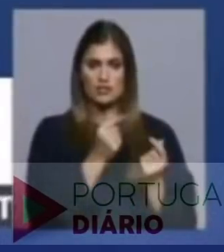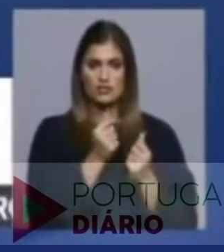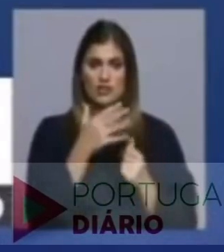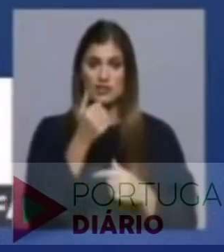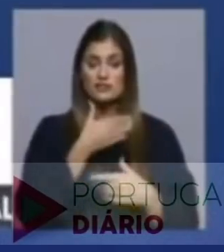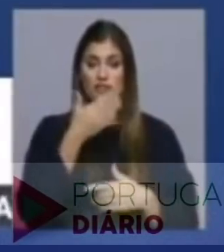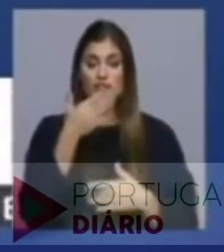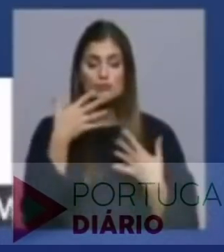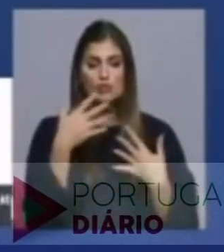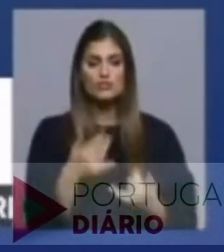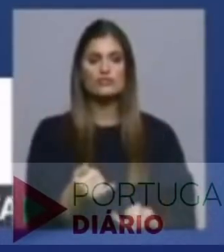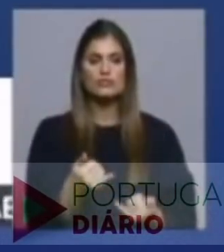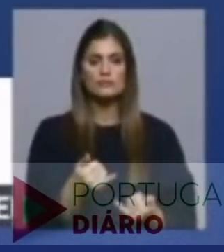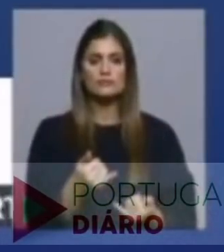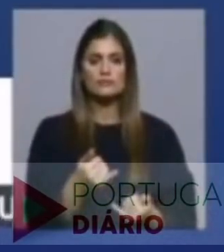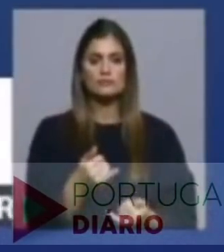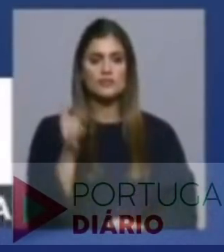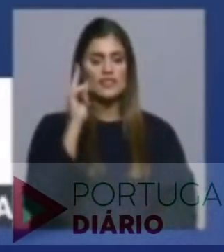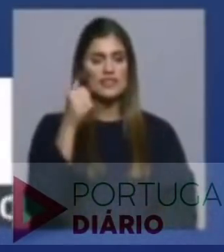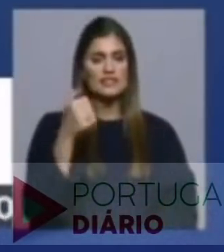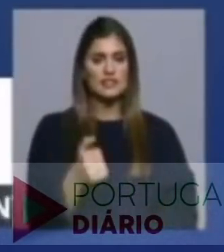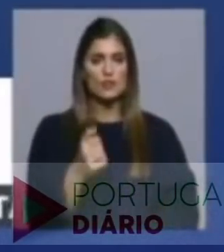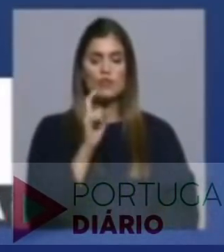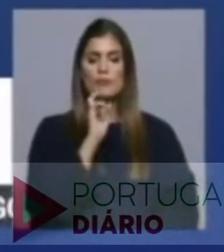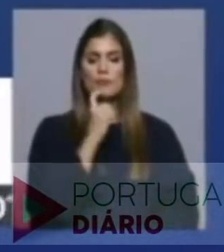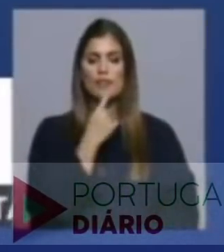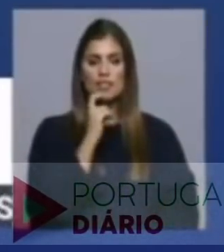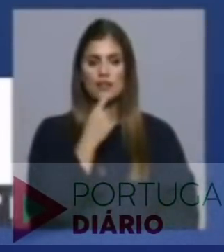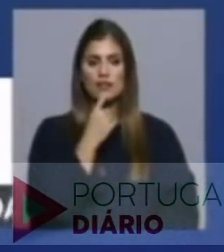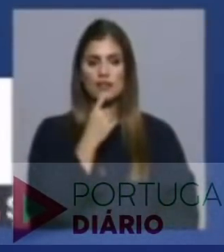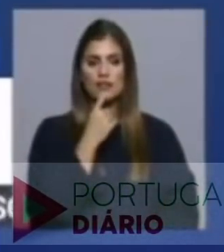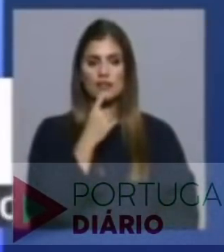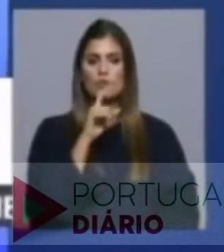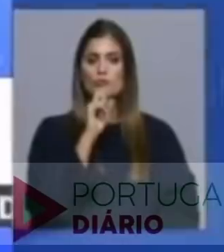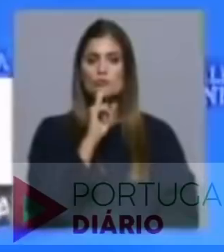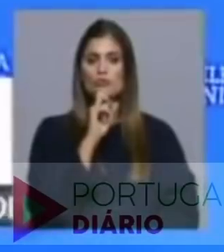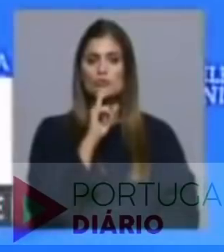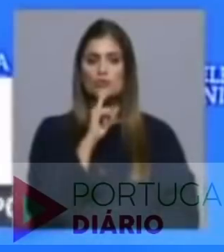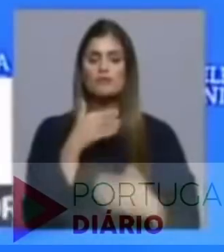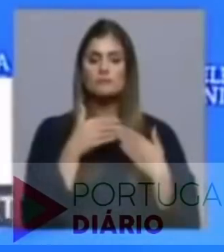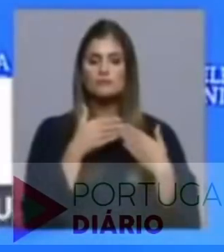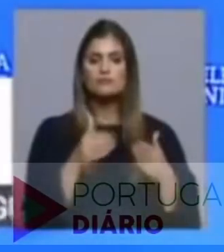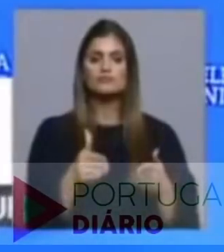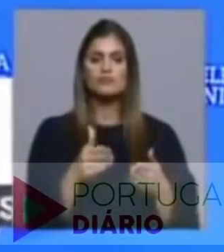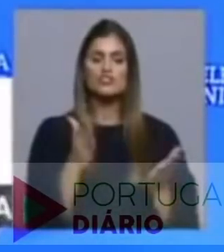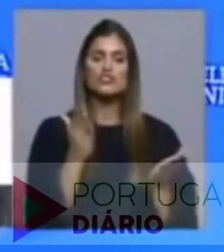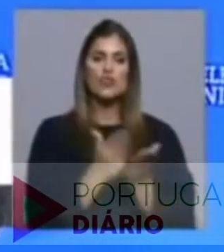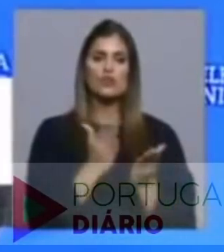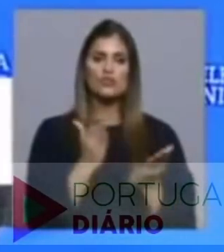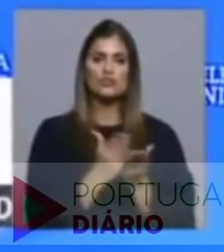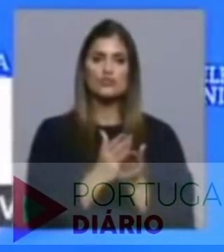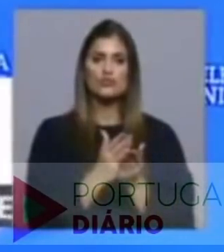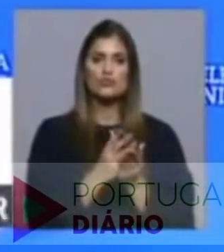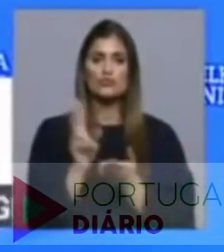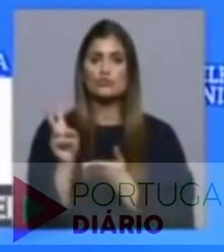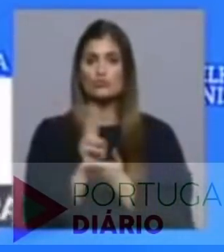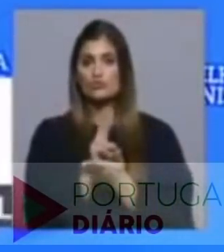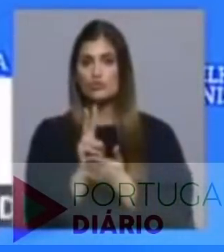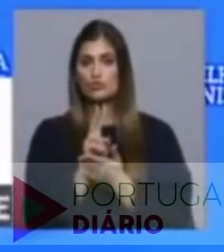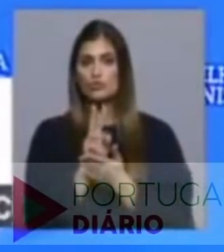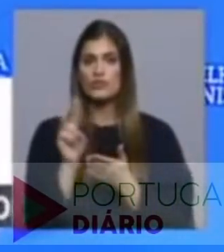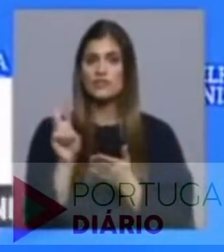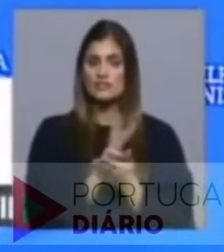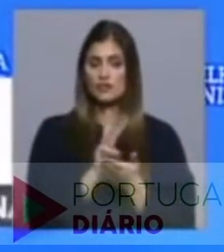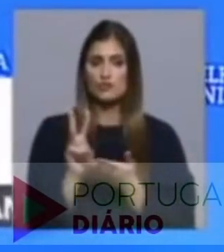dias depois, dia 5 de abril, poderão então reabrir as escolas do 2º e do